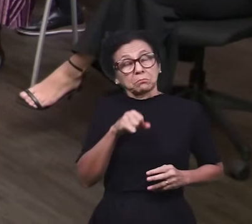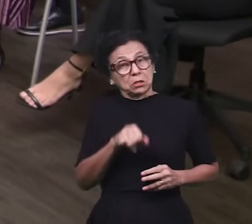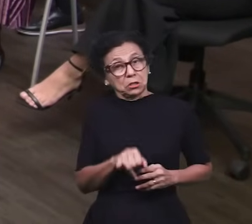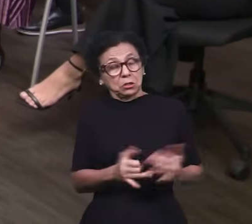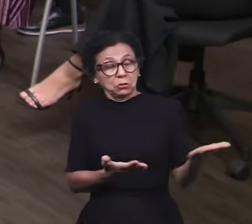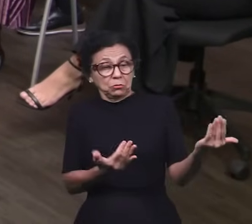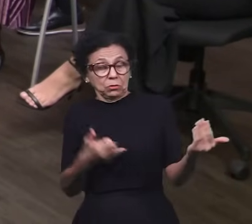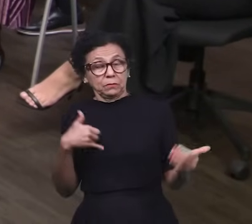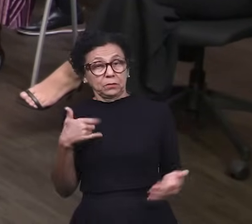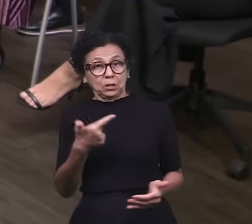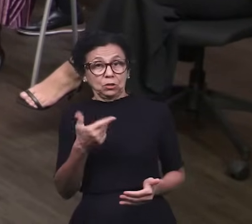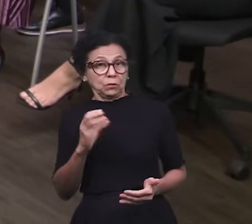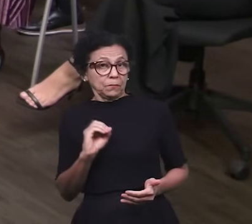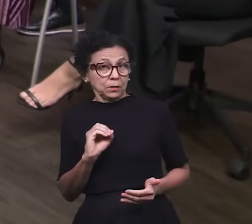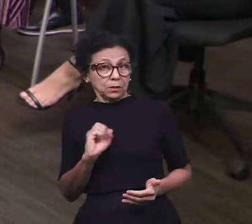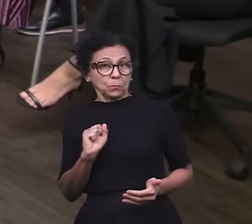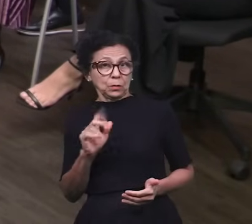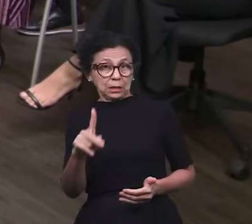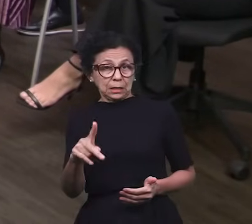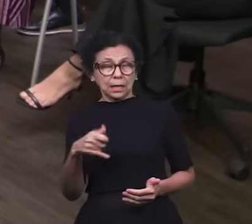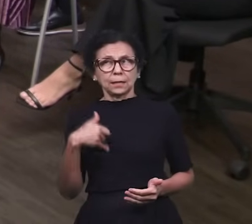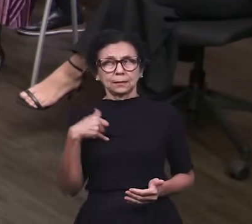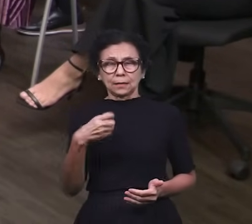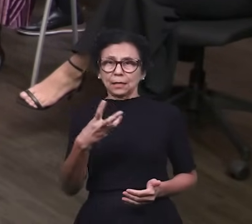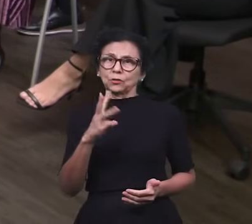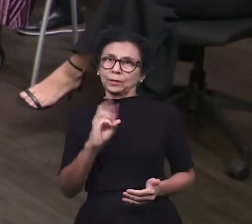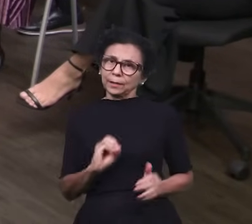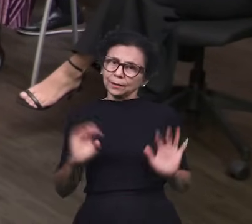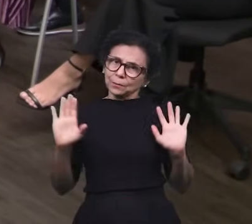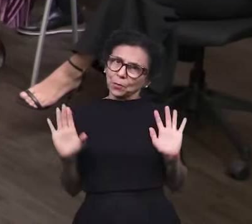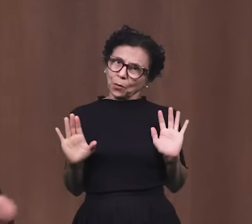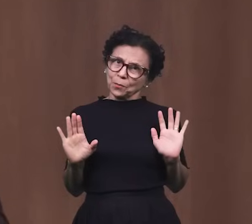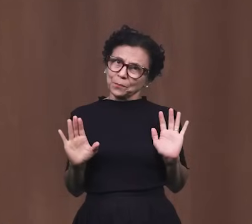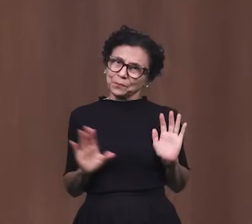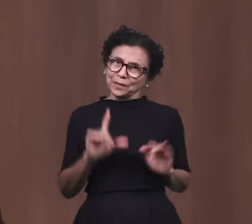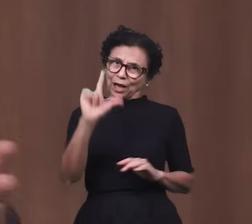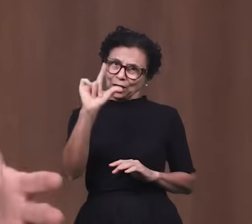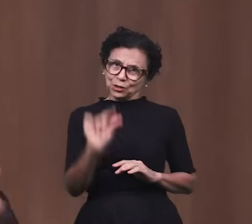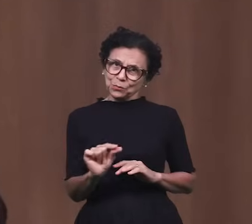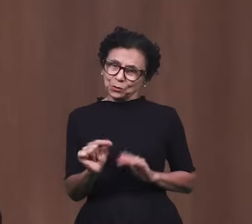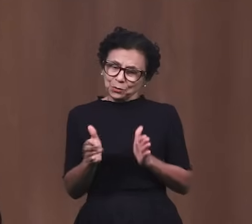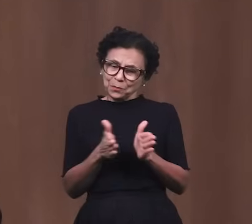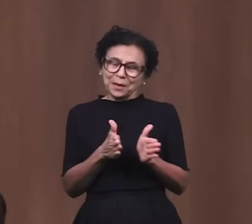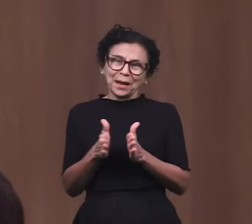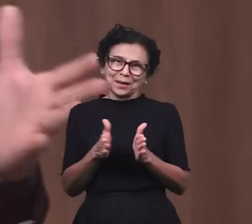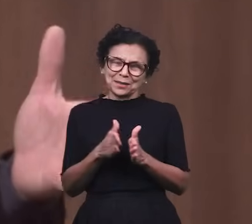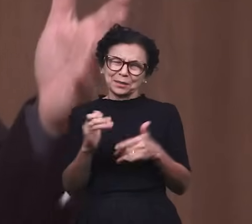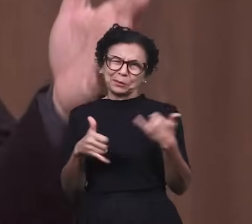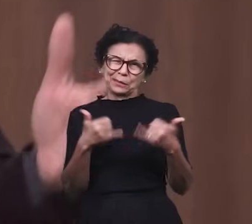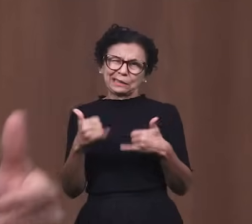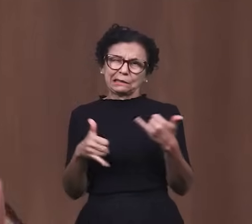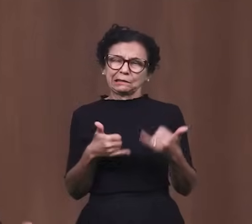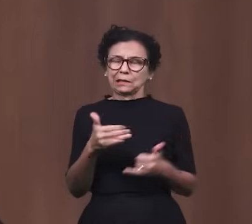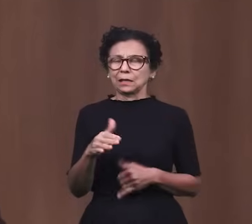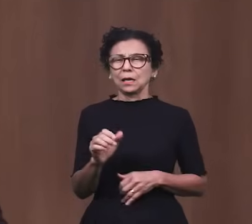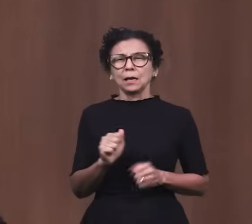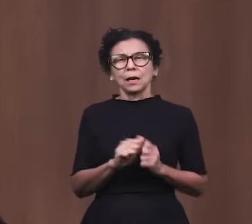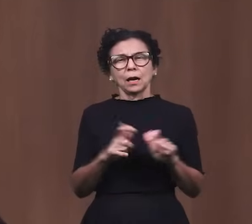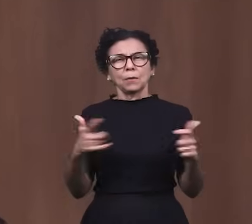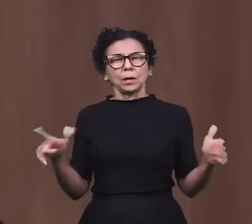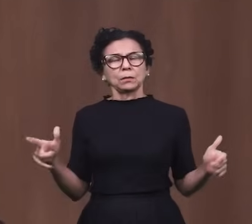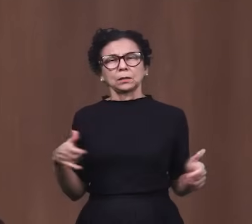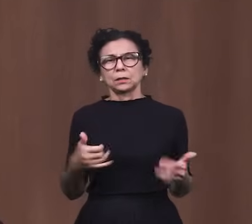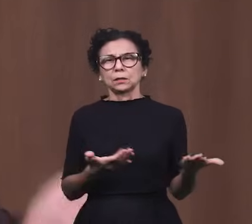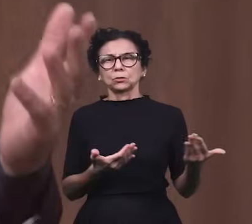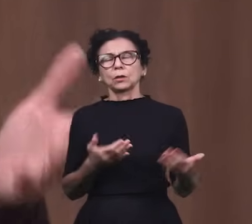não ser que o jovem que está com 20 anos queira se aposentar com 30. Aí já é 10 anos, já fica mais curto, né? Brincadeiras à parte, a maioria vai precisar, aos 50,